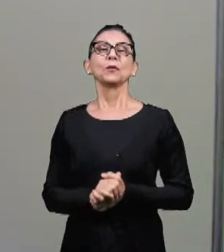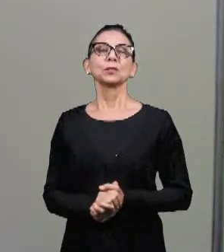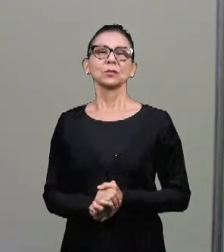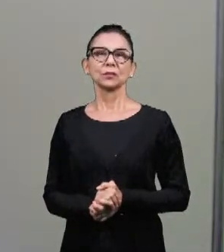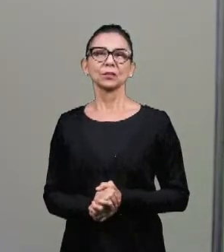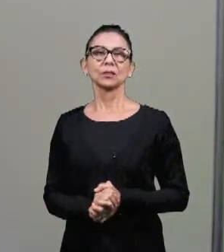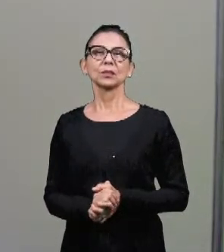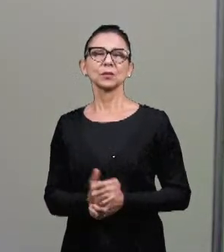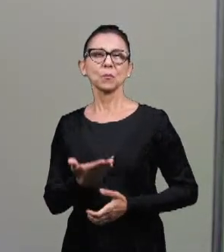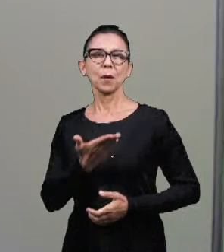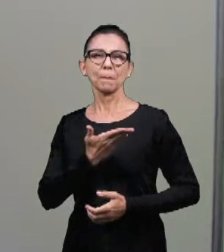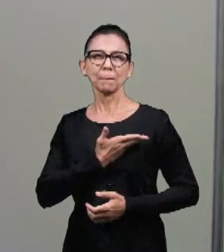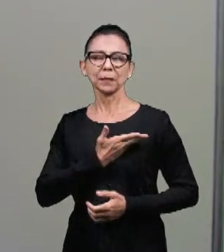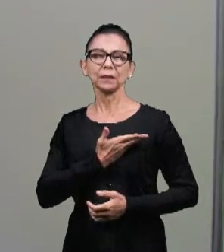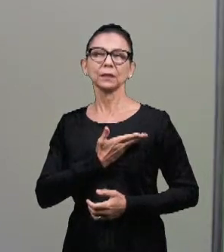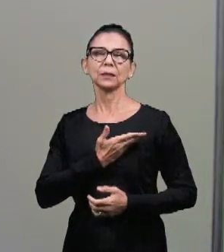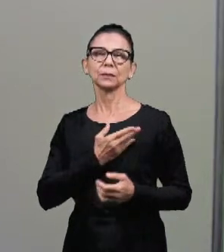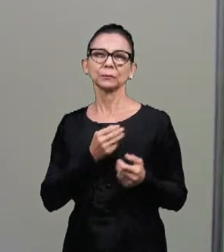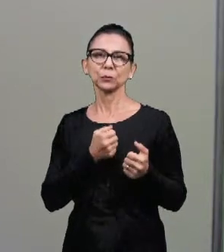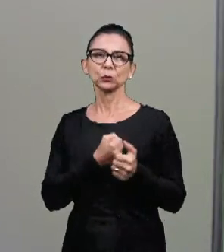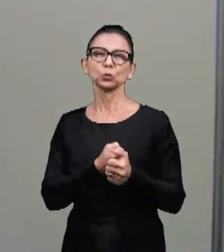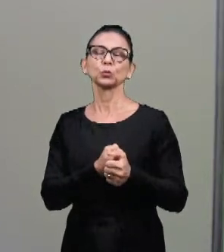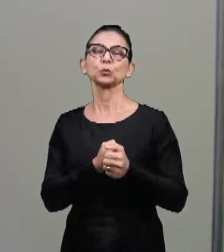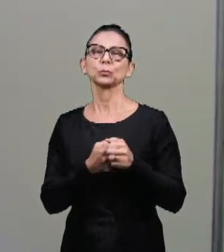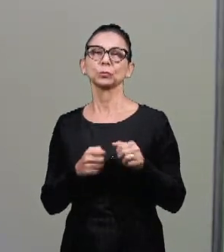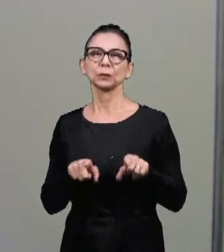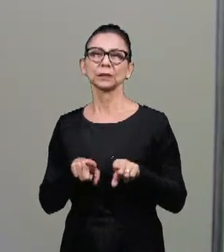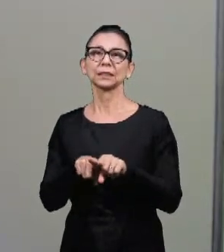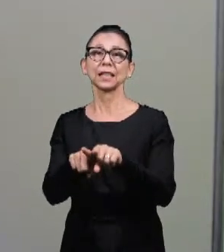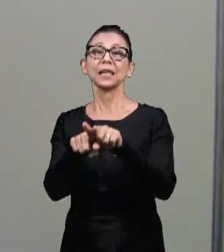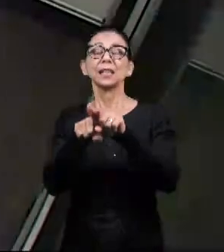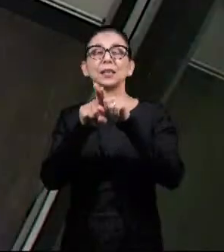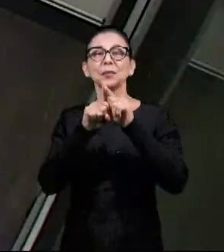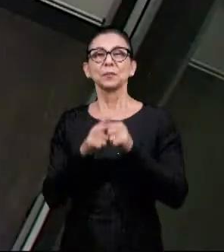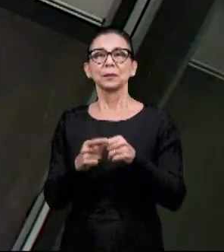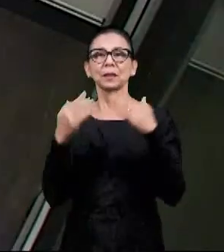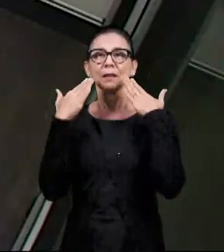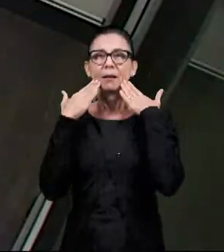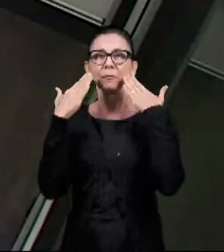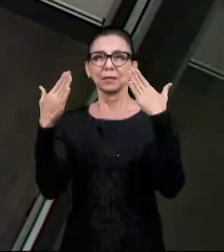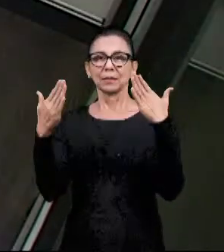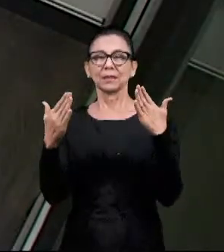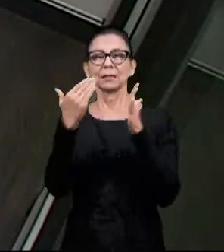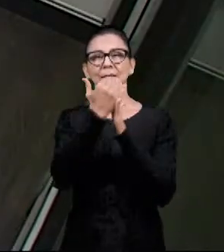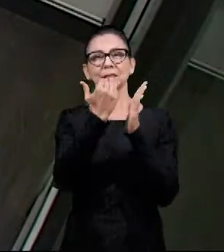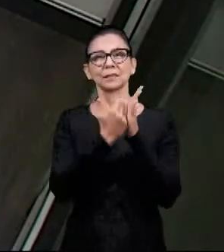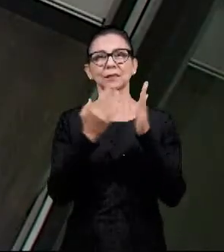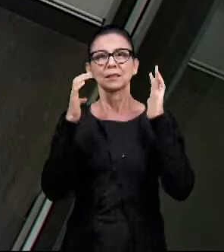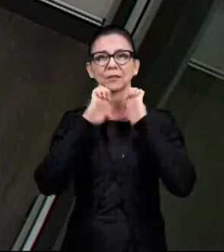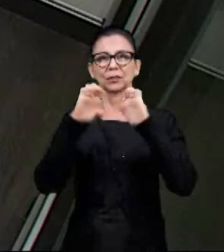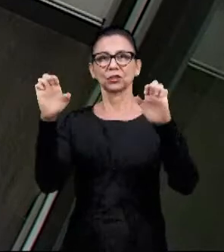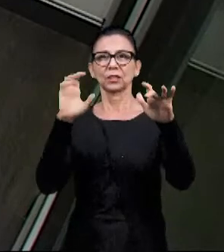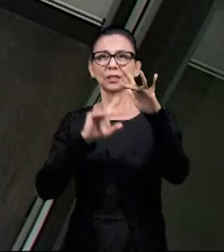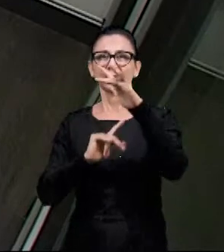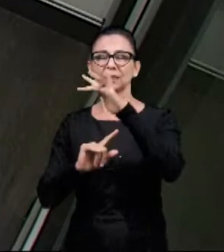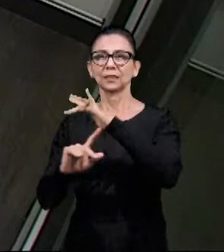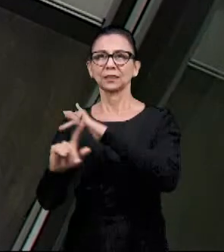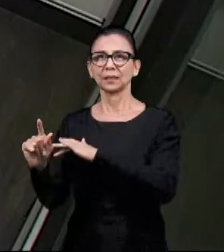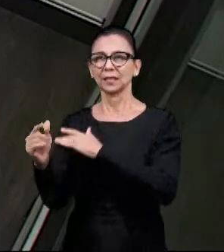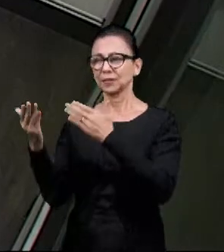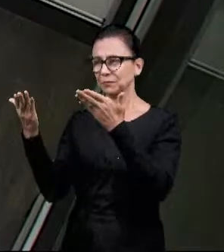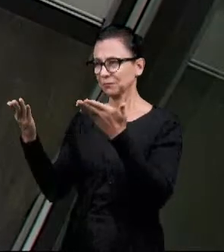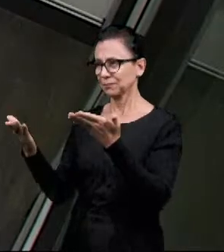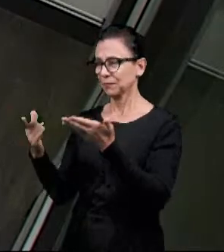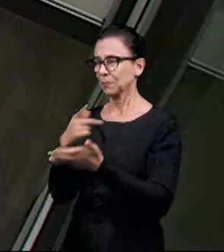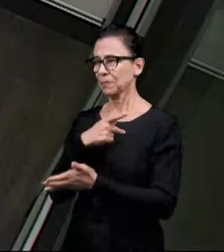do projeto, do programa Anunciando o Evangelho Eterno, pastor Daniel Moreira. Daniel, paz do Senhor, seja bem-vindo aqui à Rádio